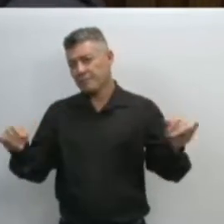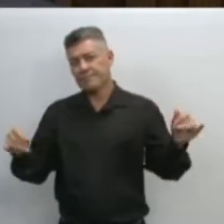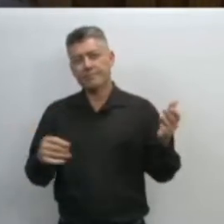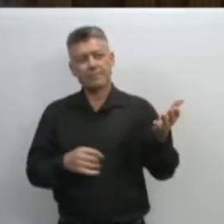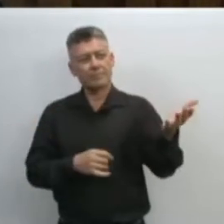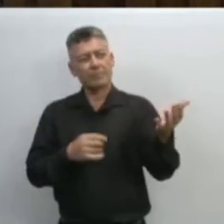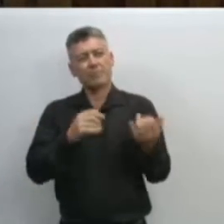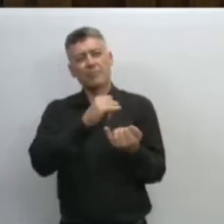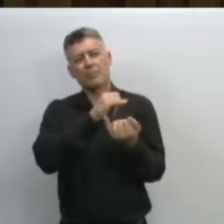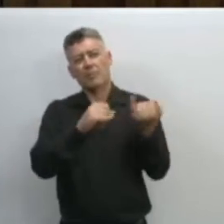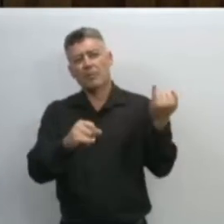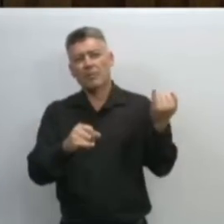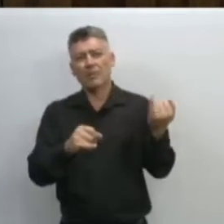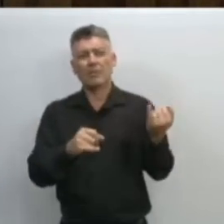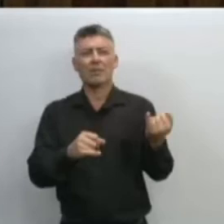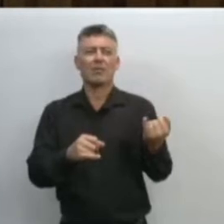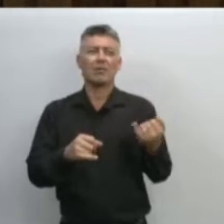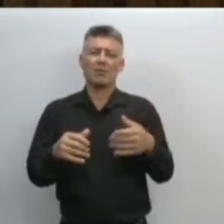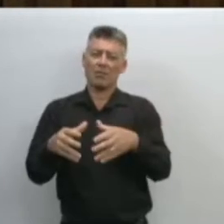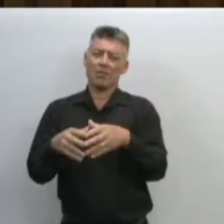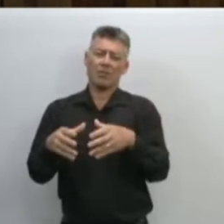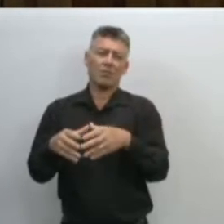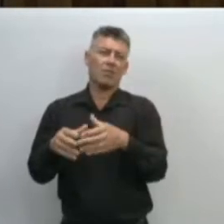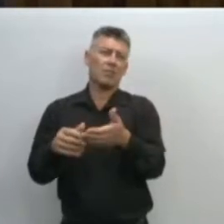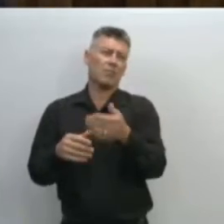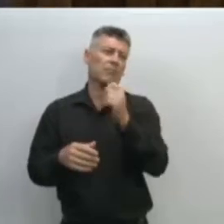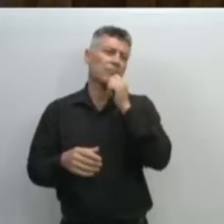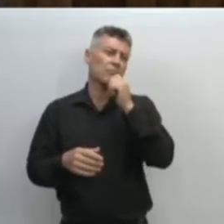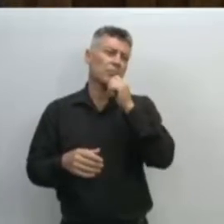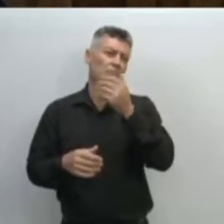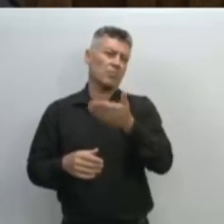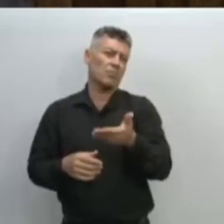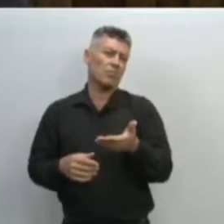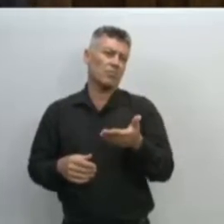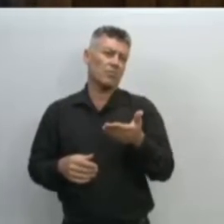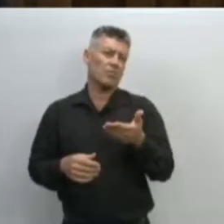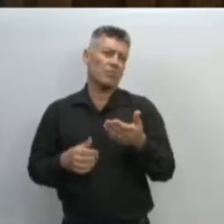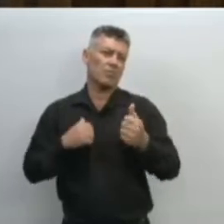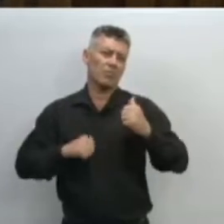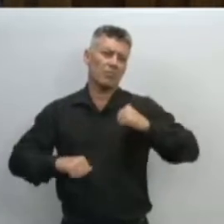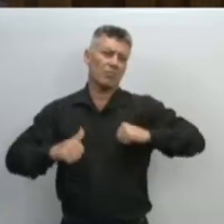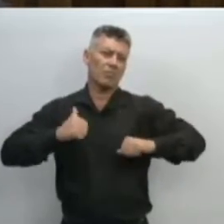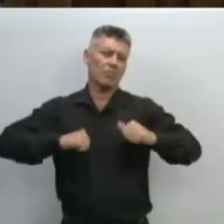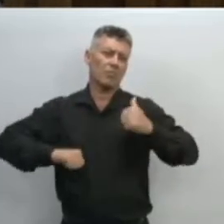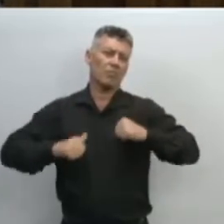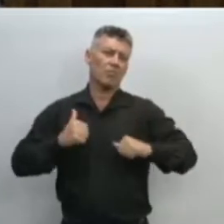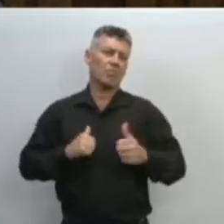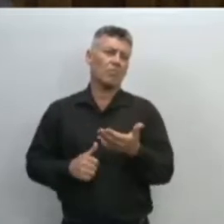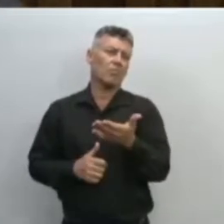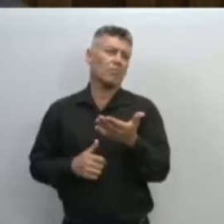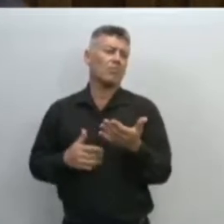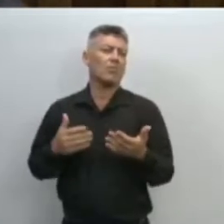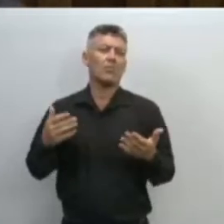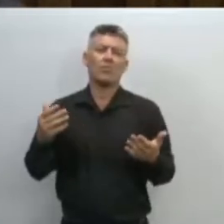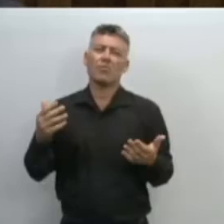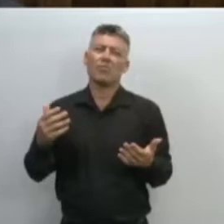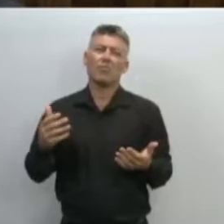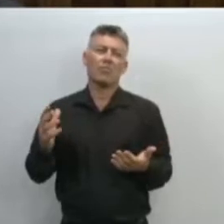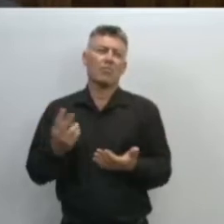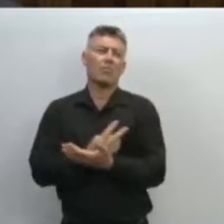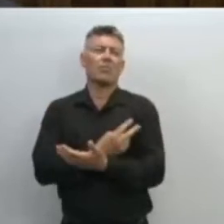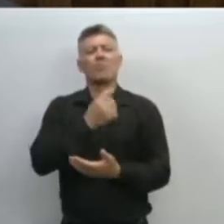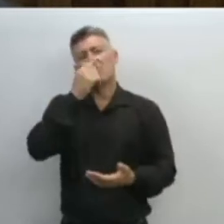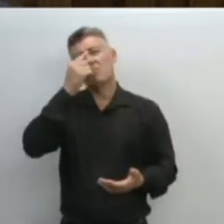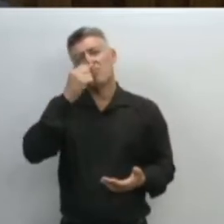foi através de uma emenda impositiva de um parlamentar. Eu acho que eles se sentem desconfortáveis com isso. Porque é um ego de